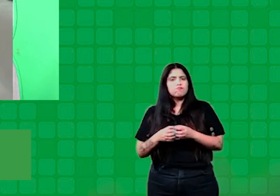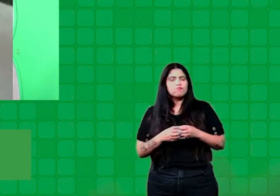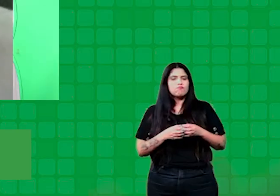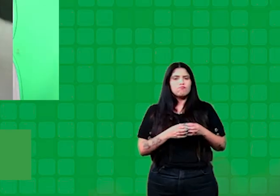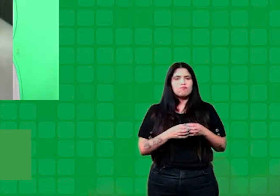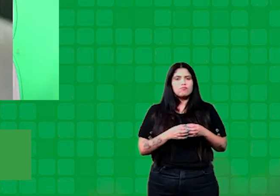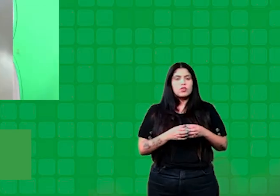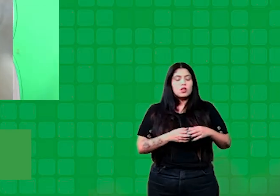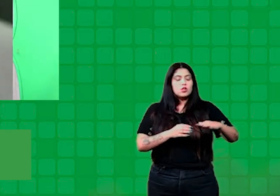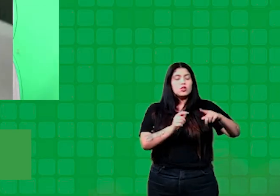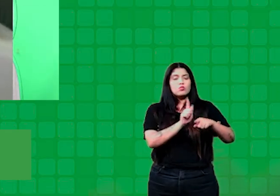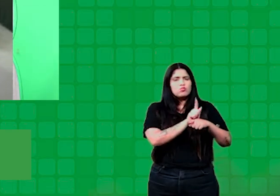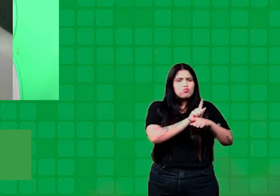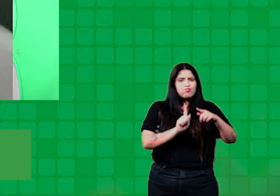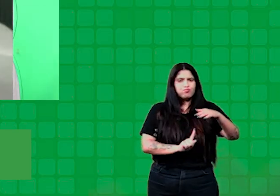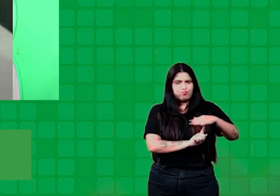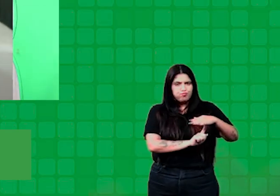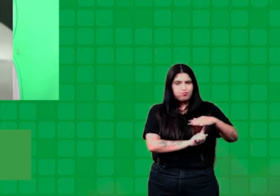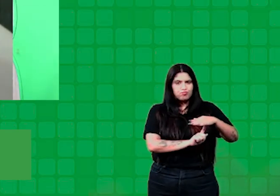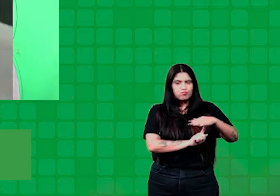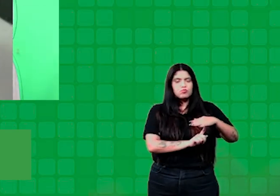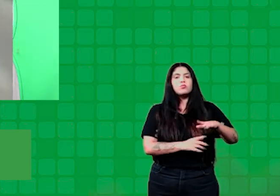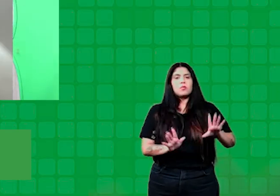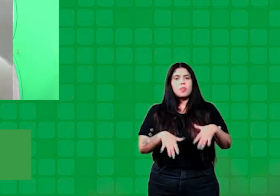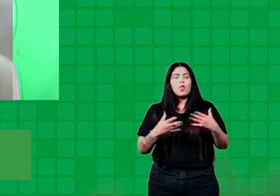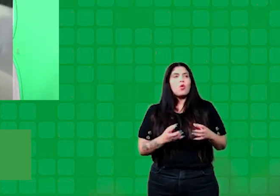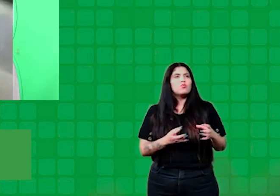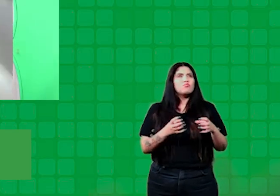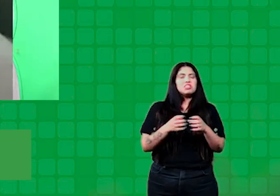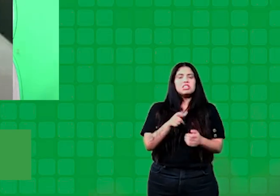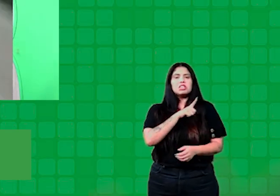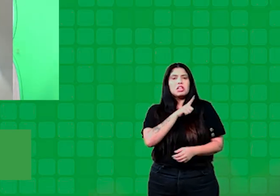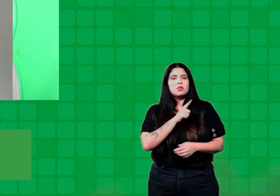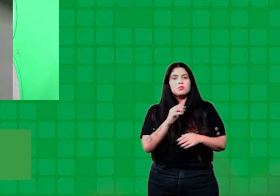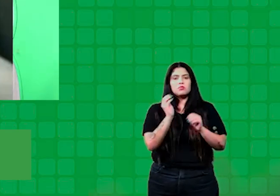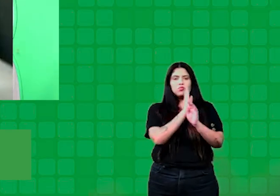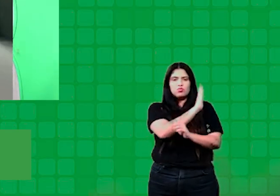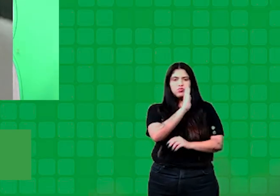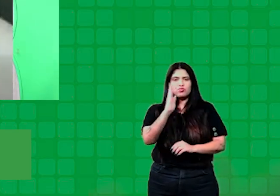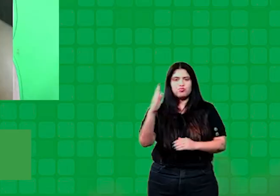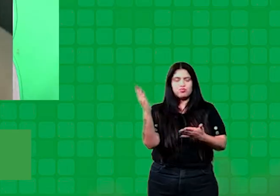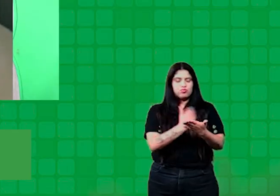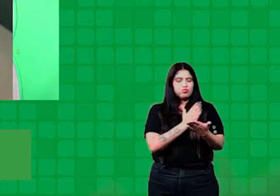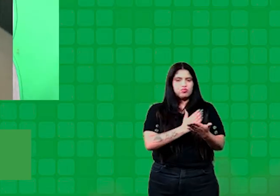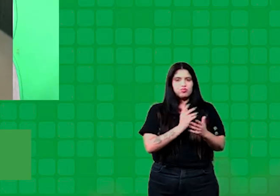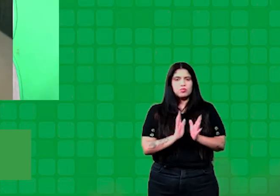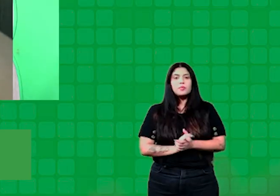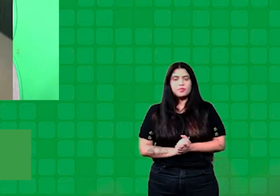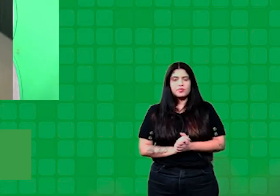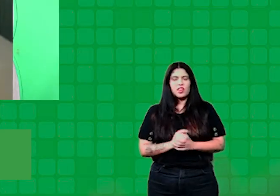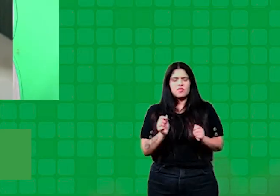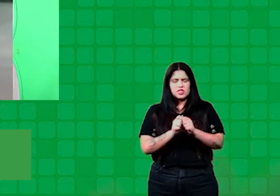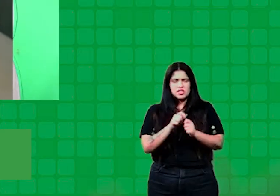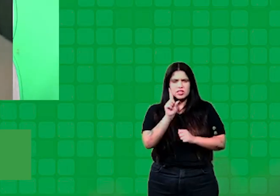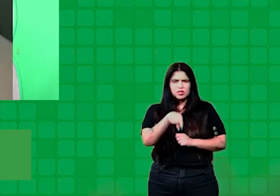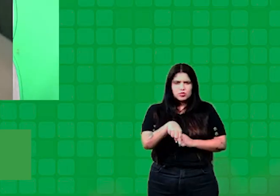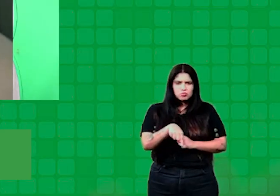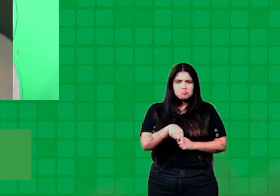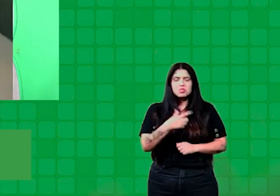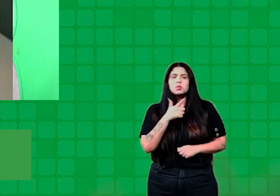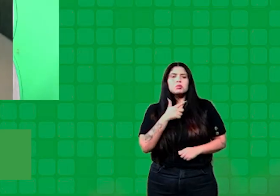subgestor, né, que é composto pelas bibliotecárias, pelas bibliotecas, fazer isso. Mas eu não tenho um